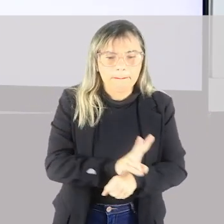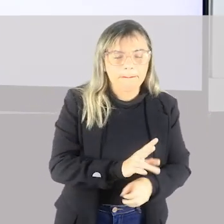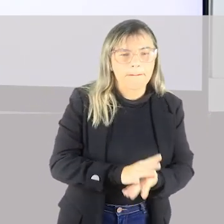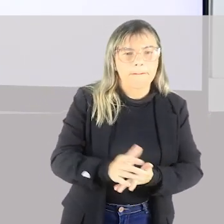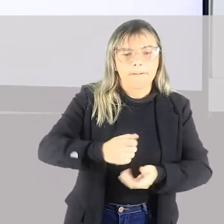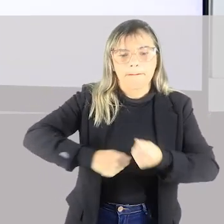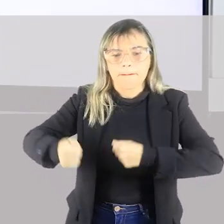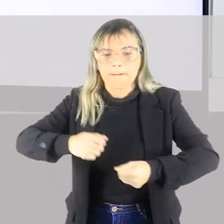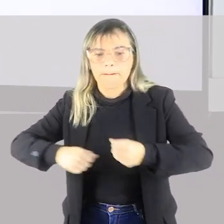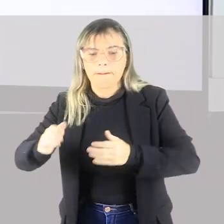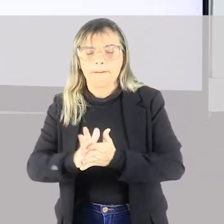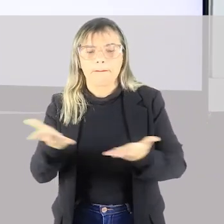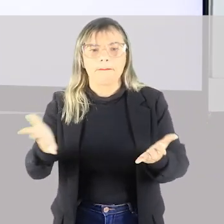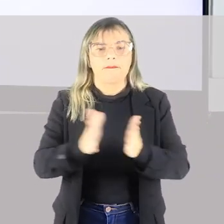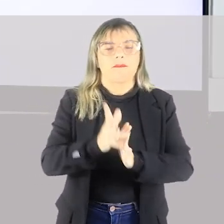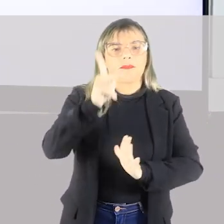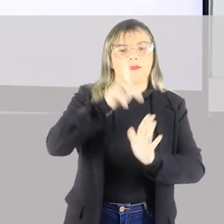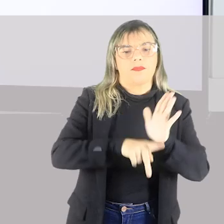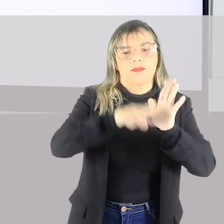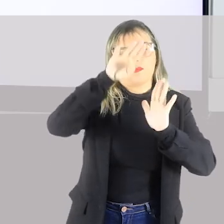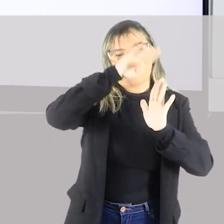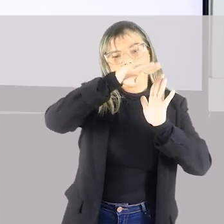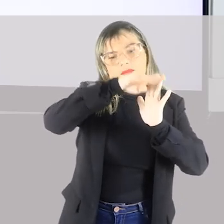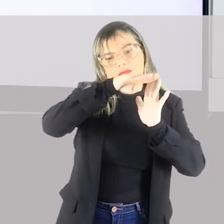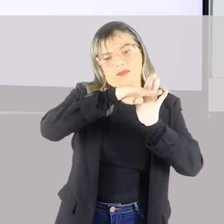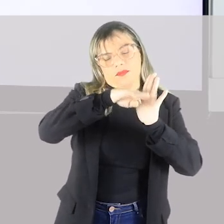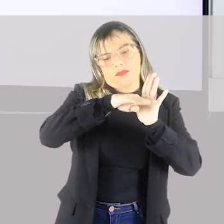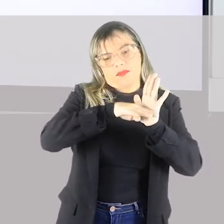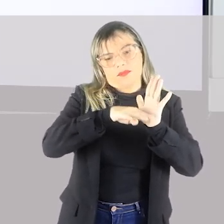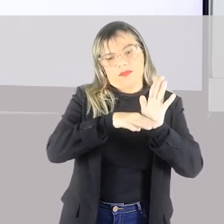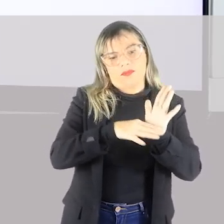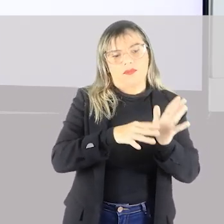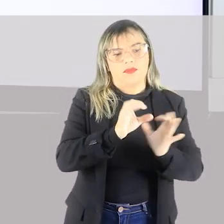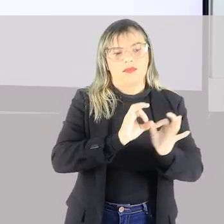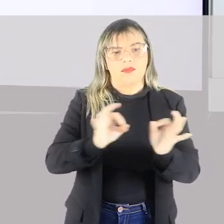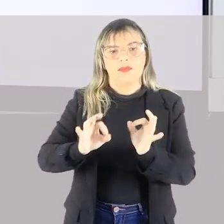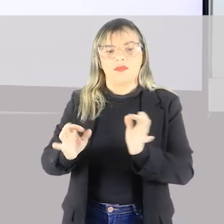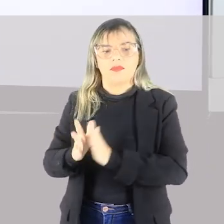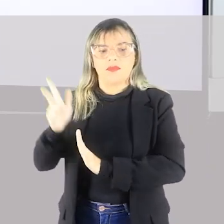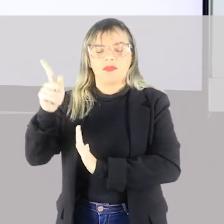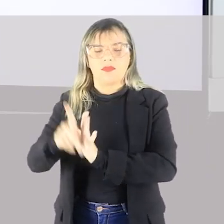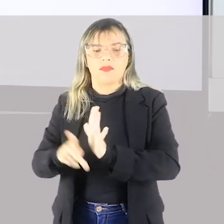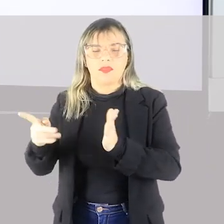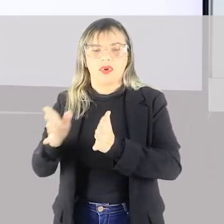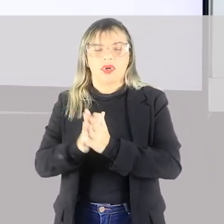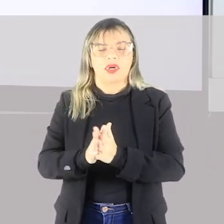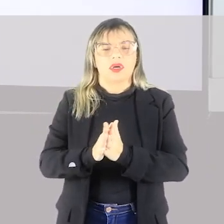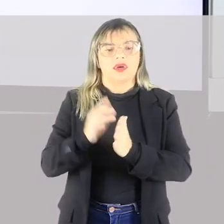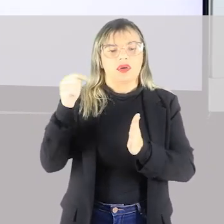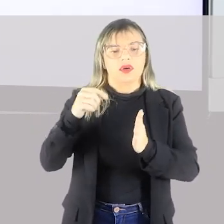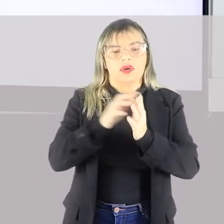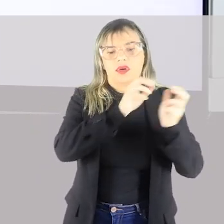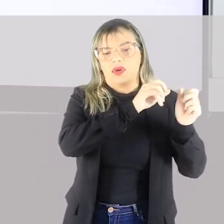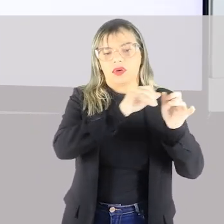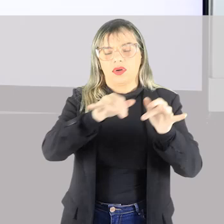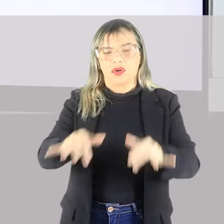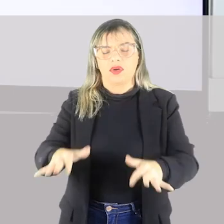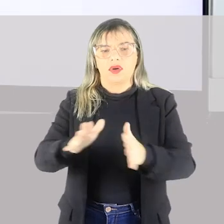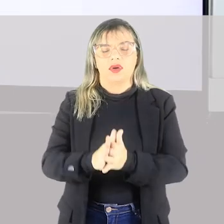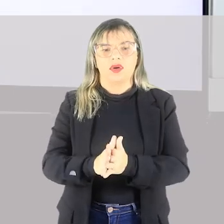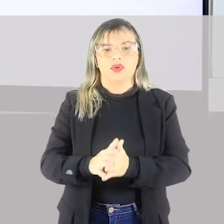no monitoramento de programas, planos e projetos que tratem da expansão do espaço